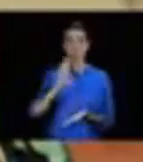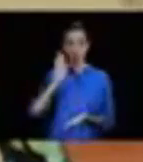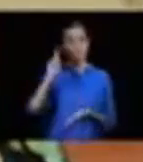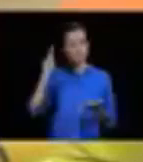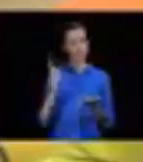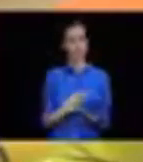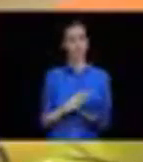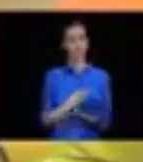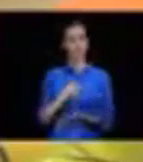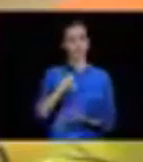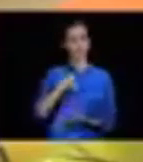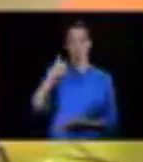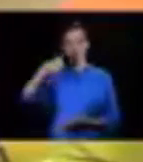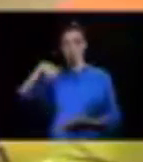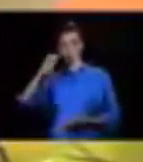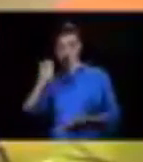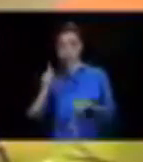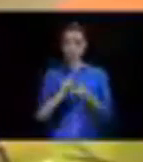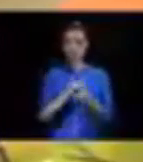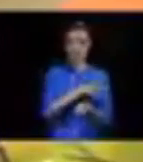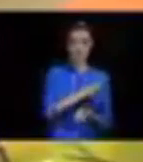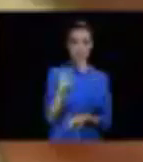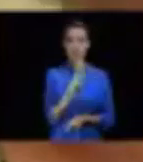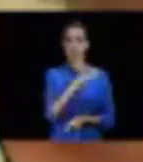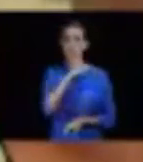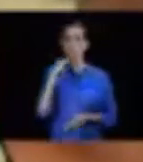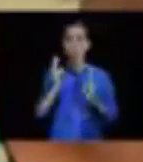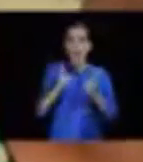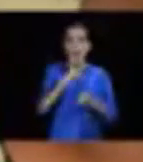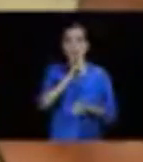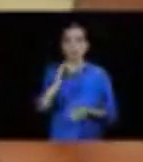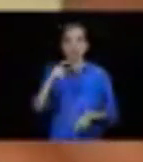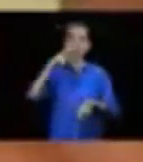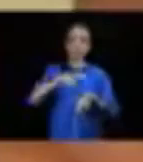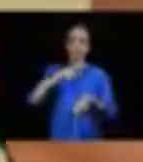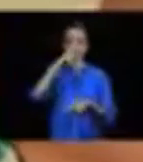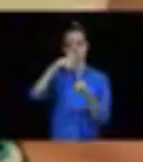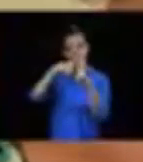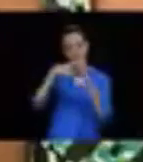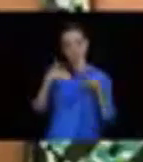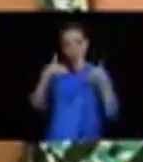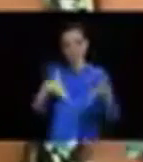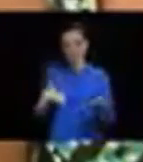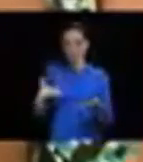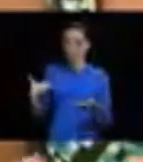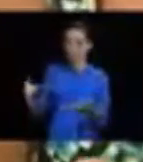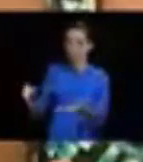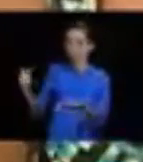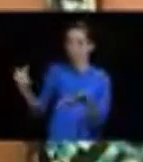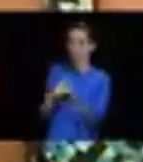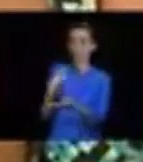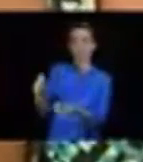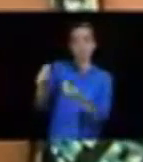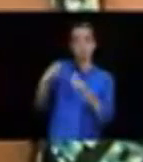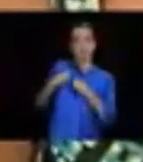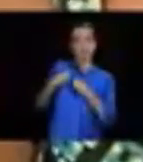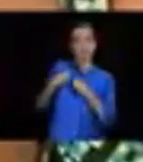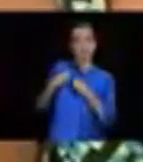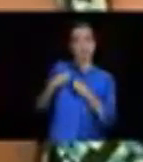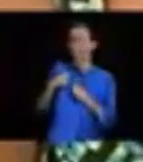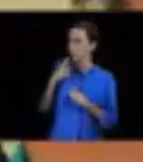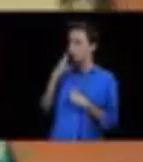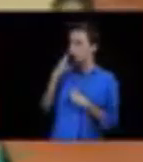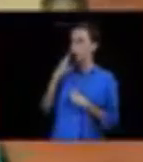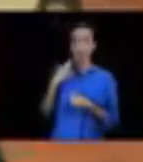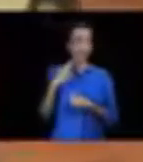ele faz. Perdi mãe e filho no mesmo dia. Chegou lá no sepultamento, me deu.